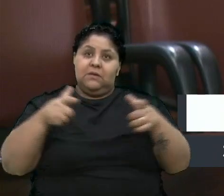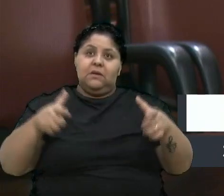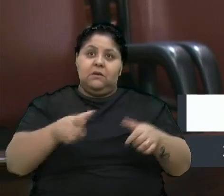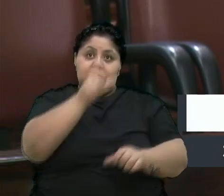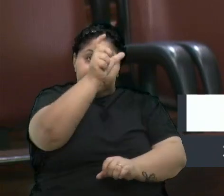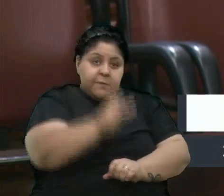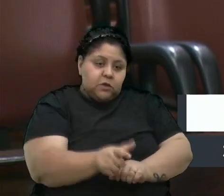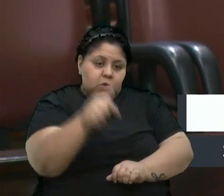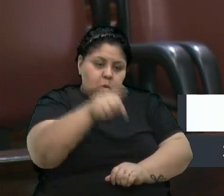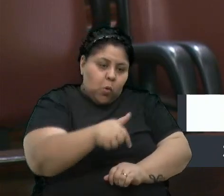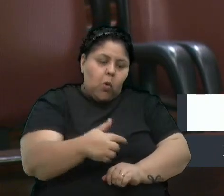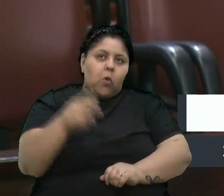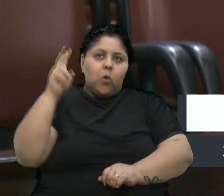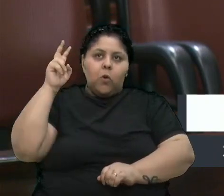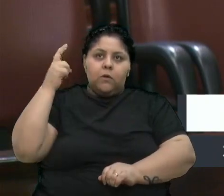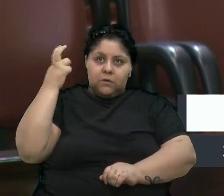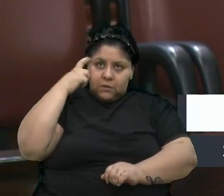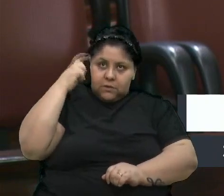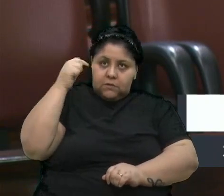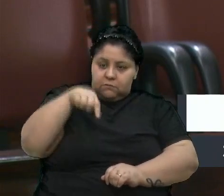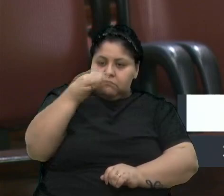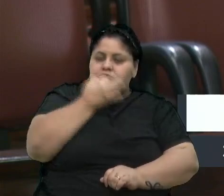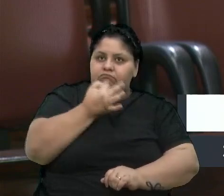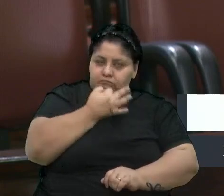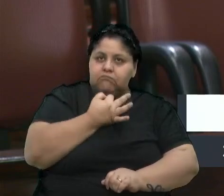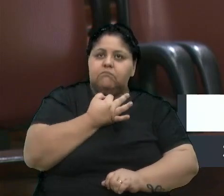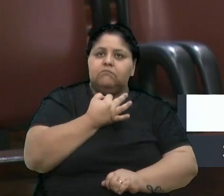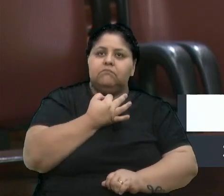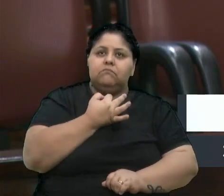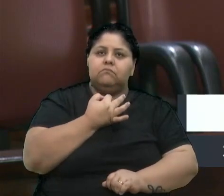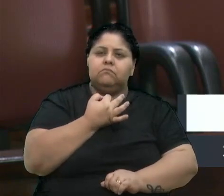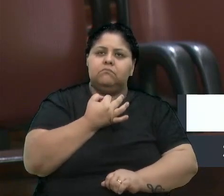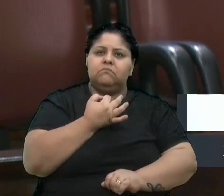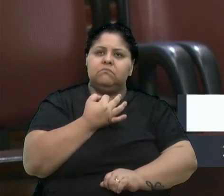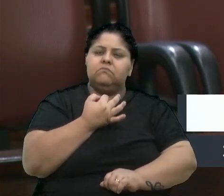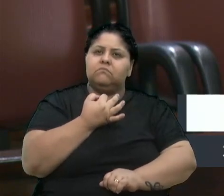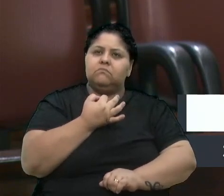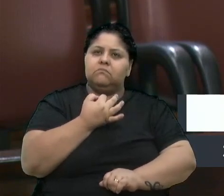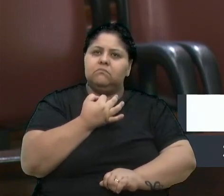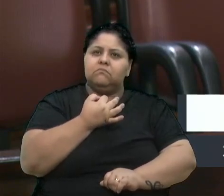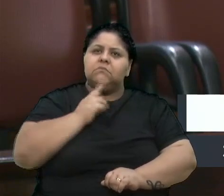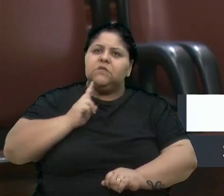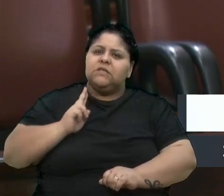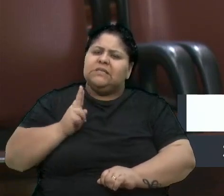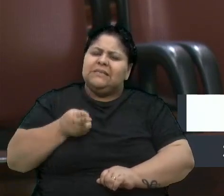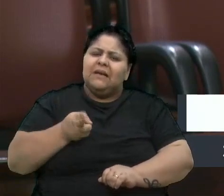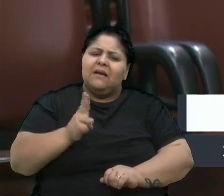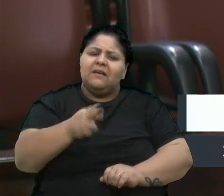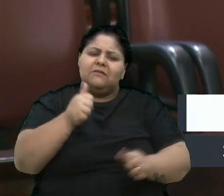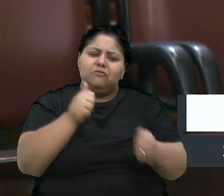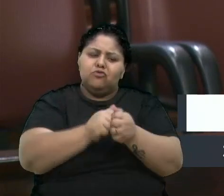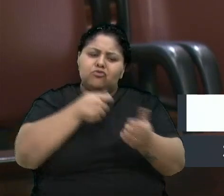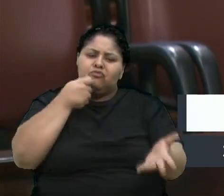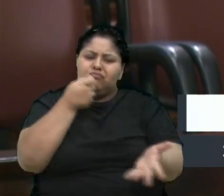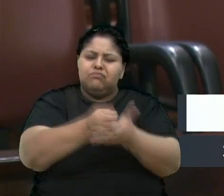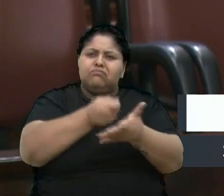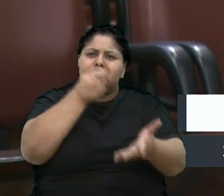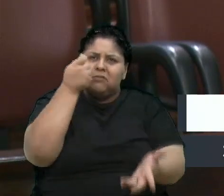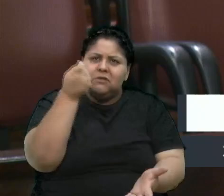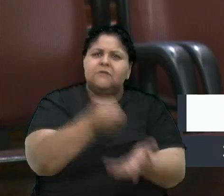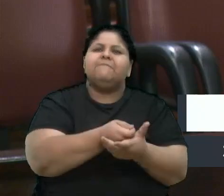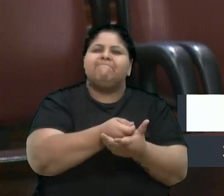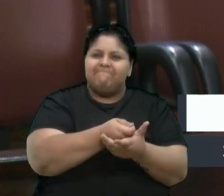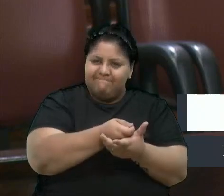cultura, né? De Caxias do Sul, que sempre esteve na luta, né?